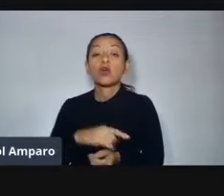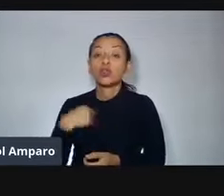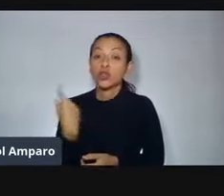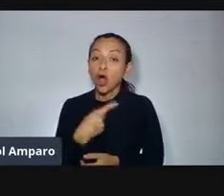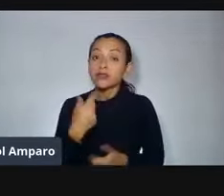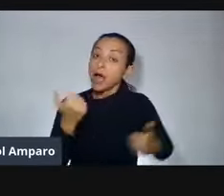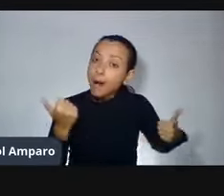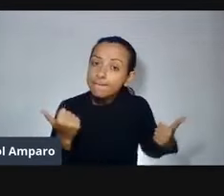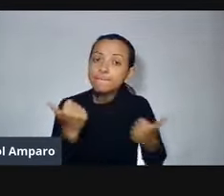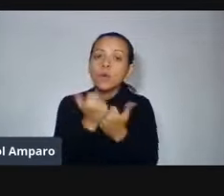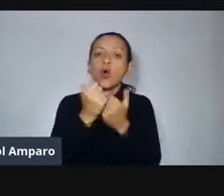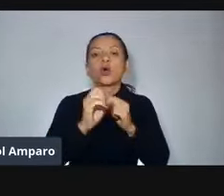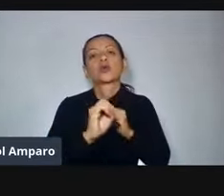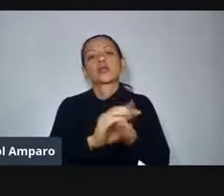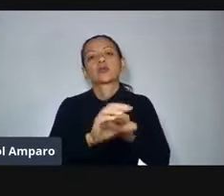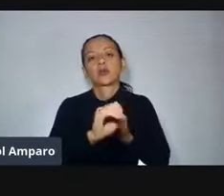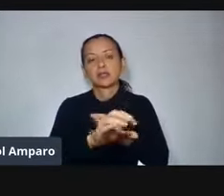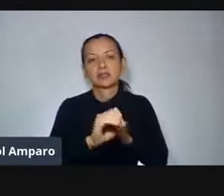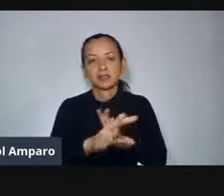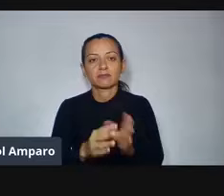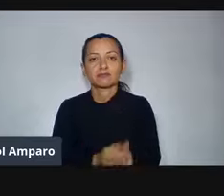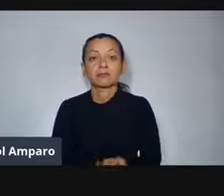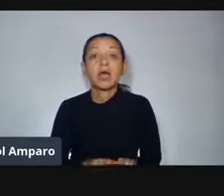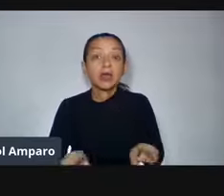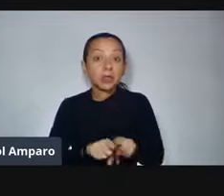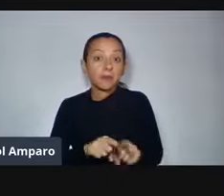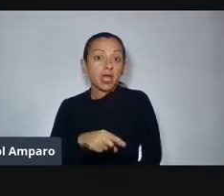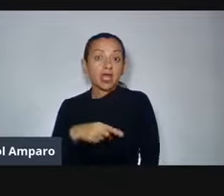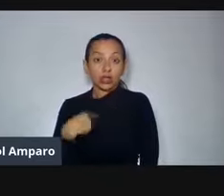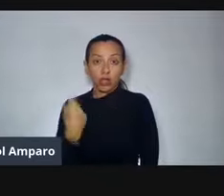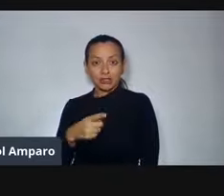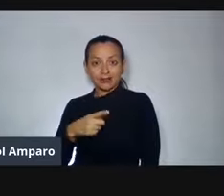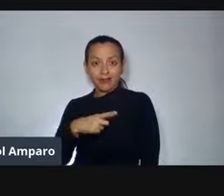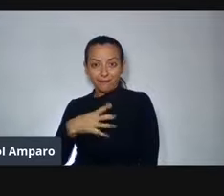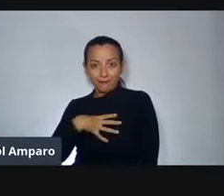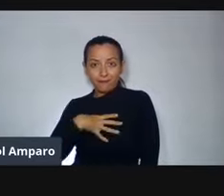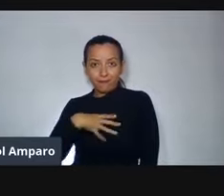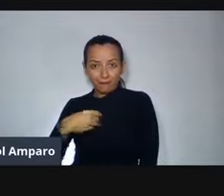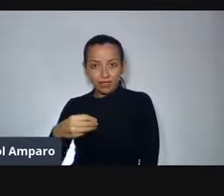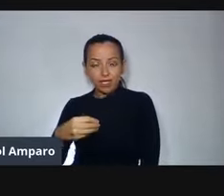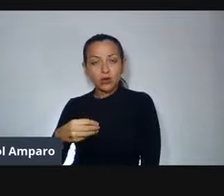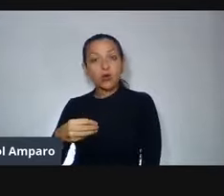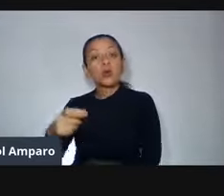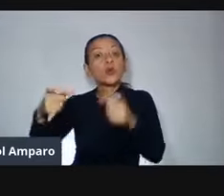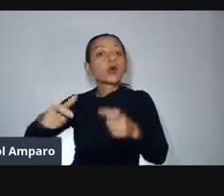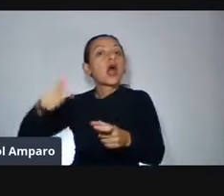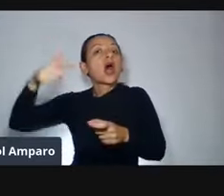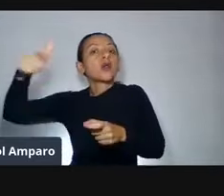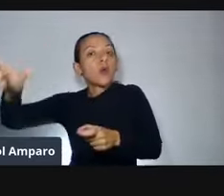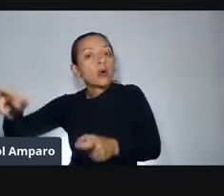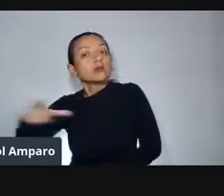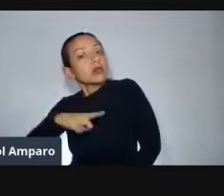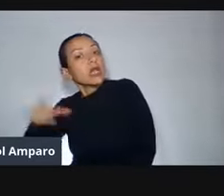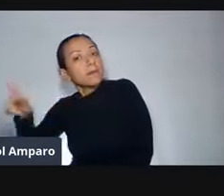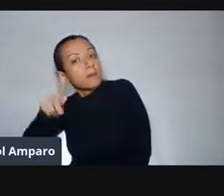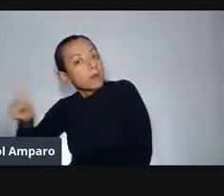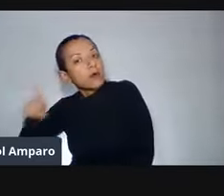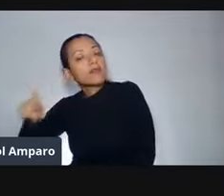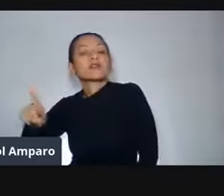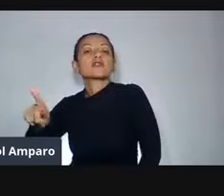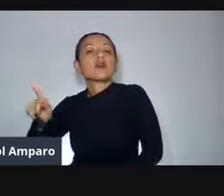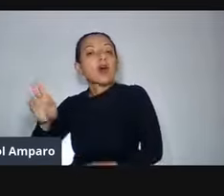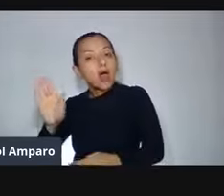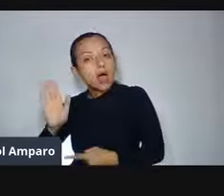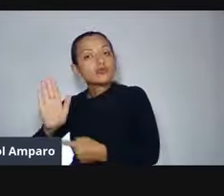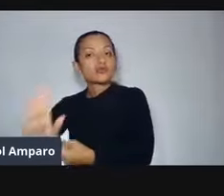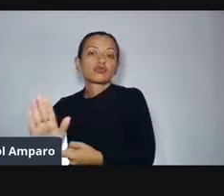forma que os nossos filhos, que estão em outros lugares, estão sendo assessorados também por outros profissionais do saber, né?